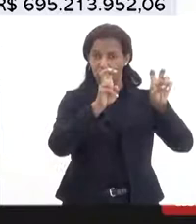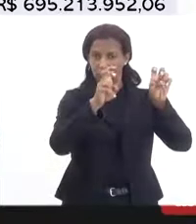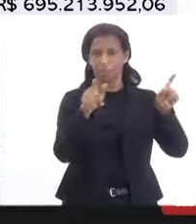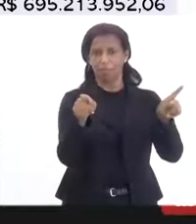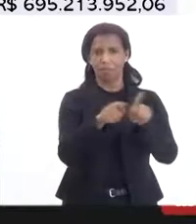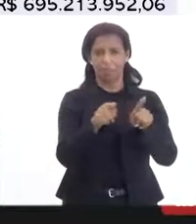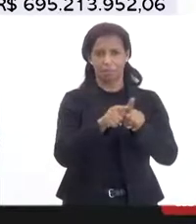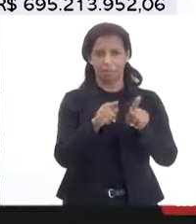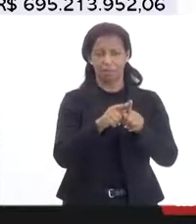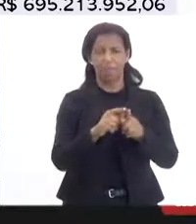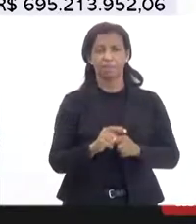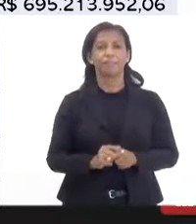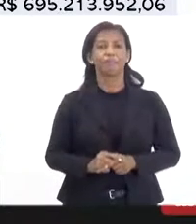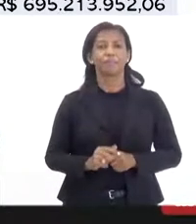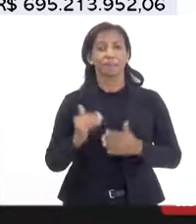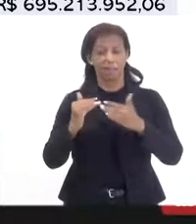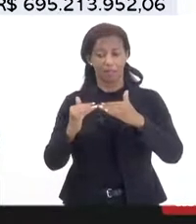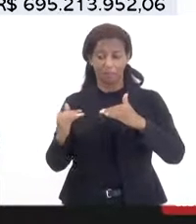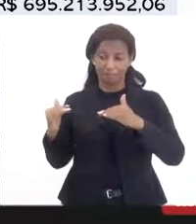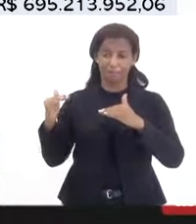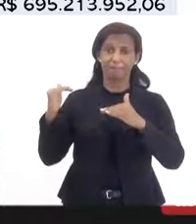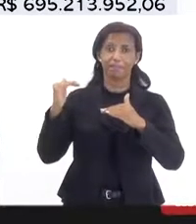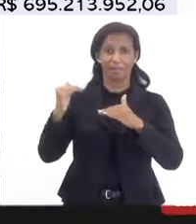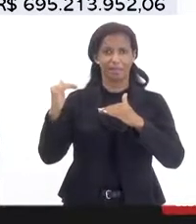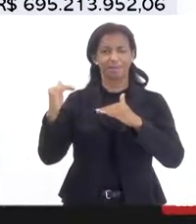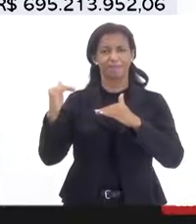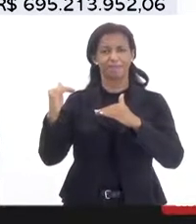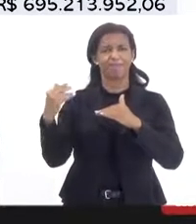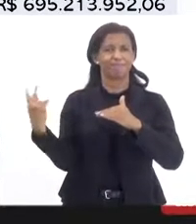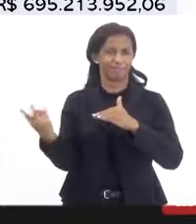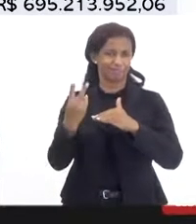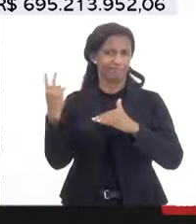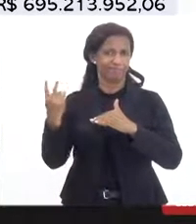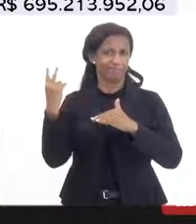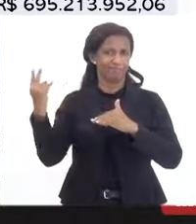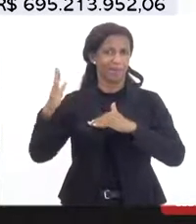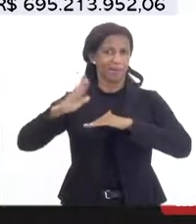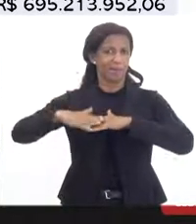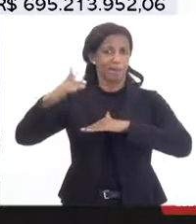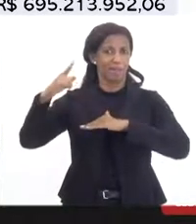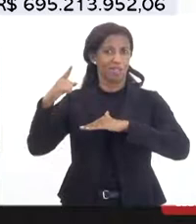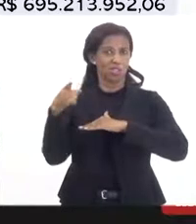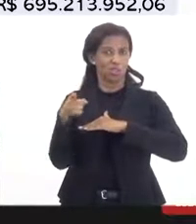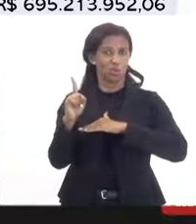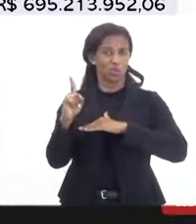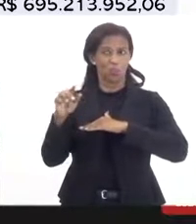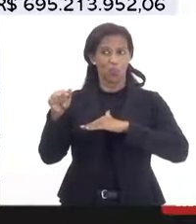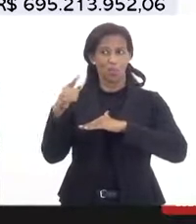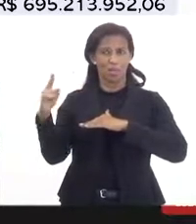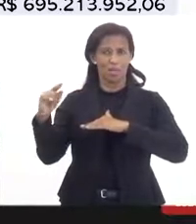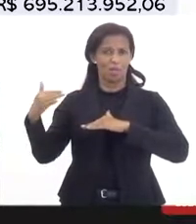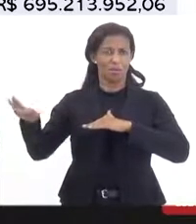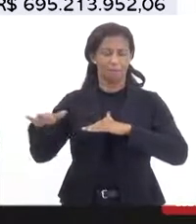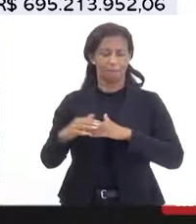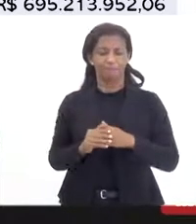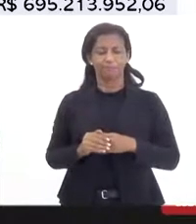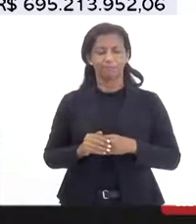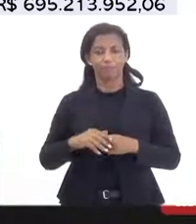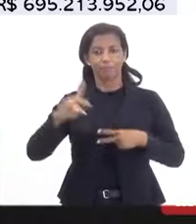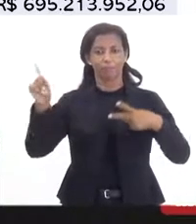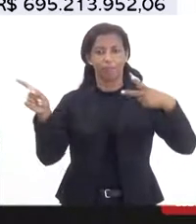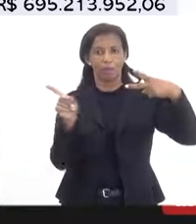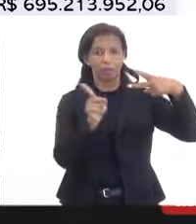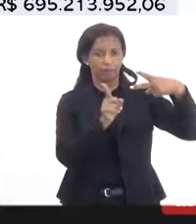essa tese 1, que também ultrapassa esse, que faria ultrapassar esse valor em mais de 1,5 bilhão. A tese 2